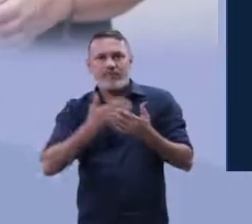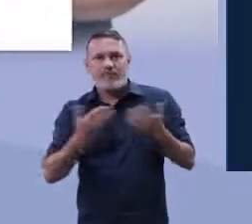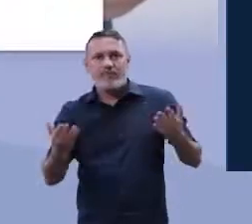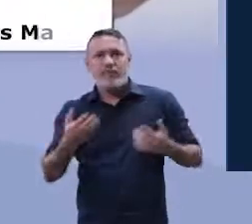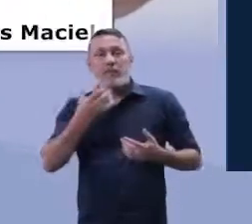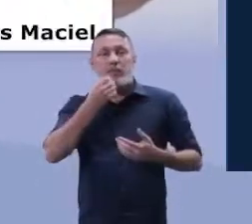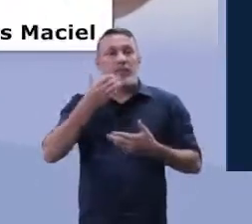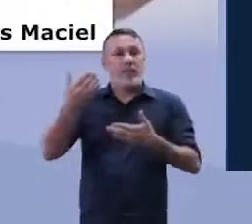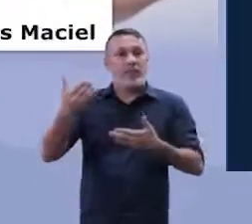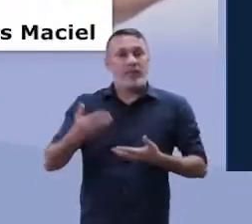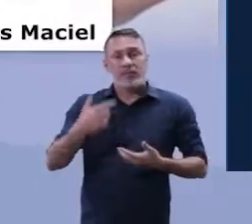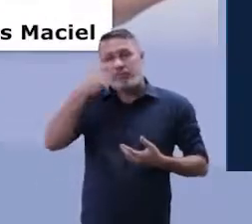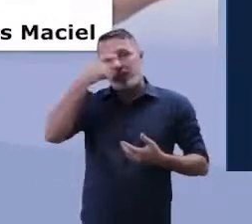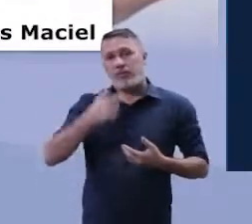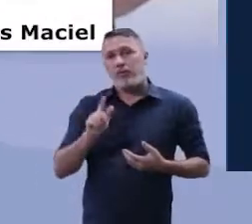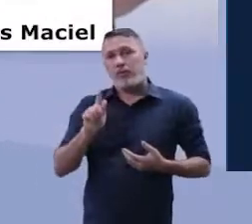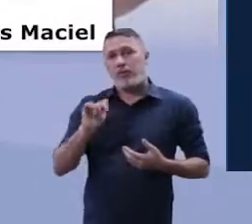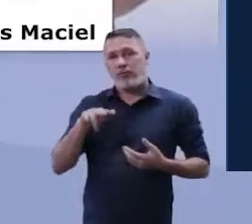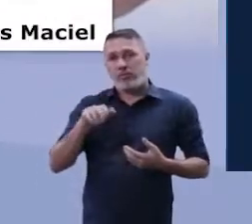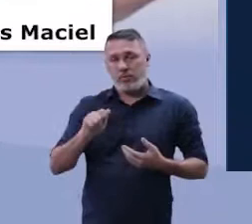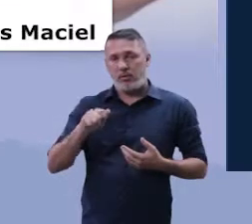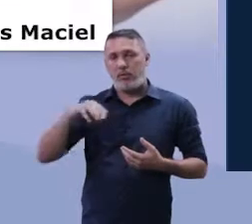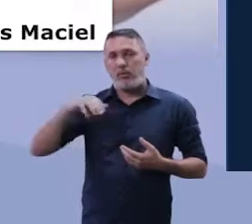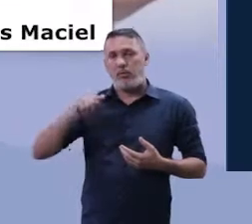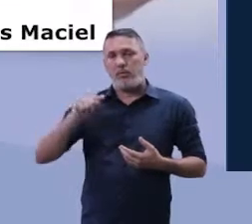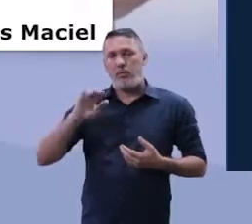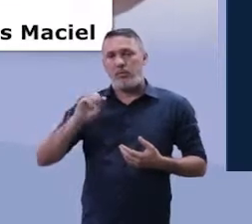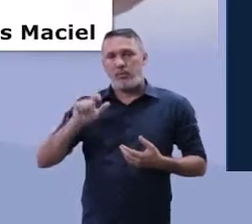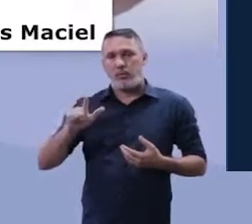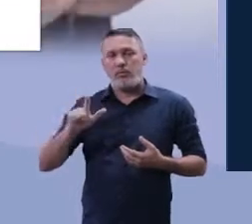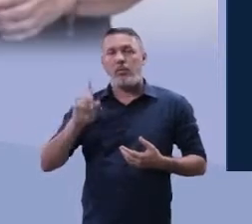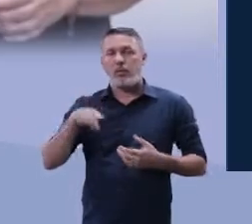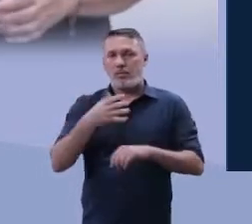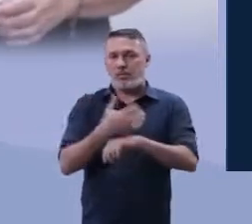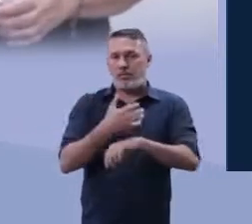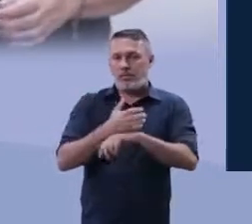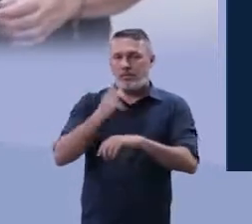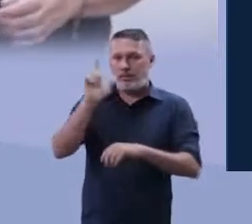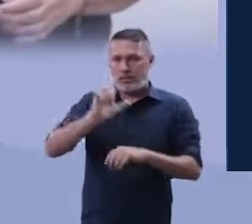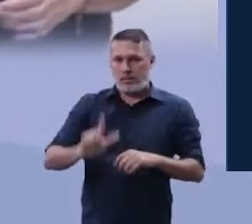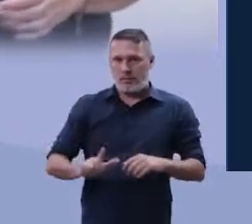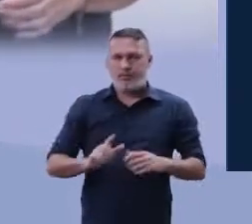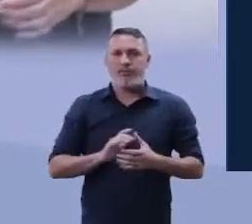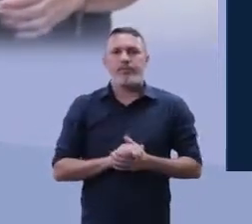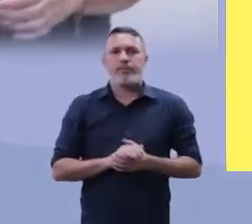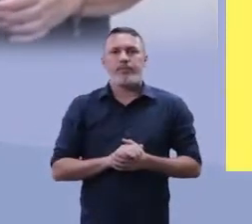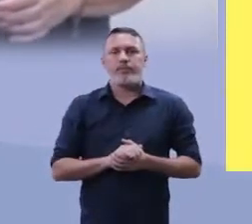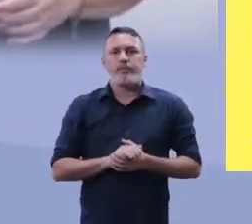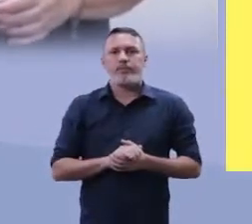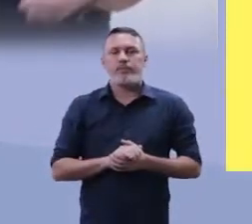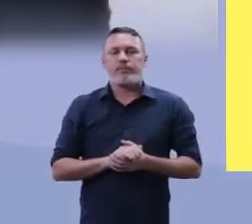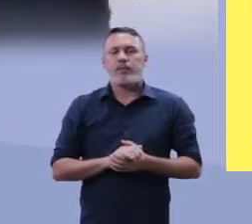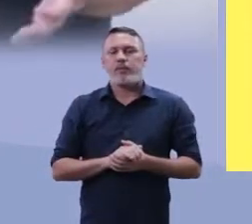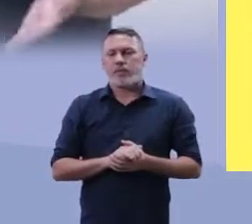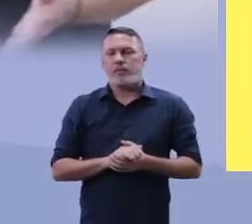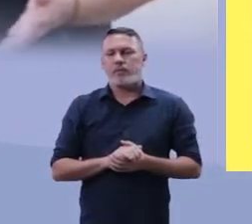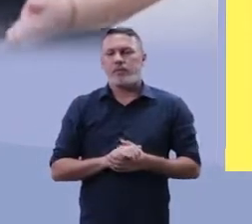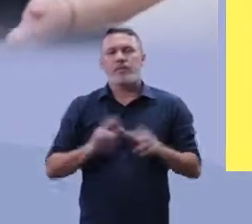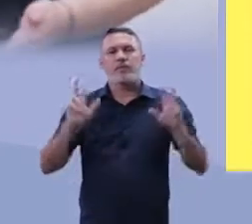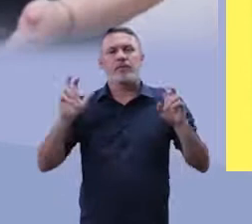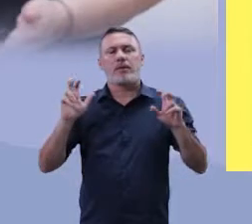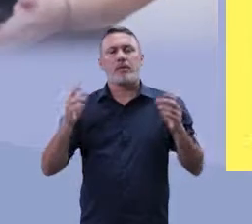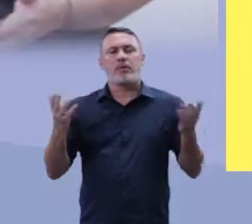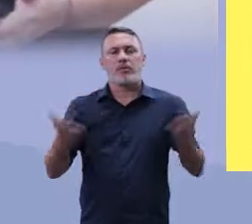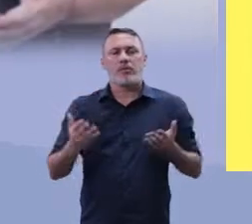Olá, pessoal! Sejam bem-vindos, professora Gina Maciel, aula de literatura. Começamos o nosso